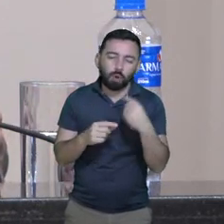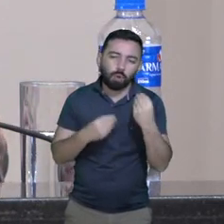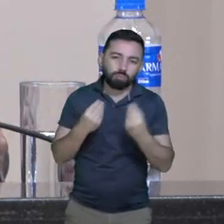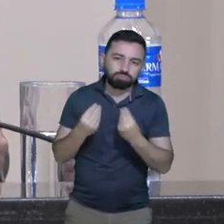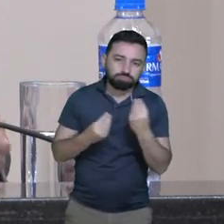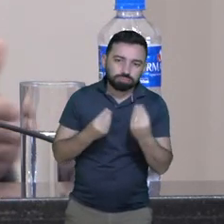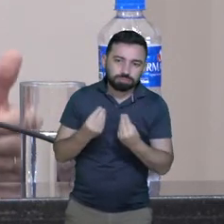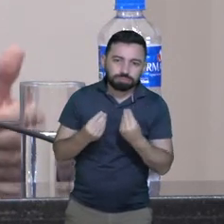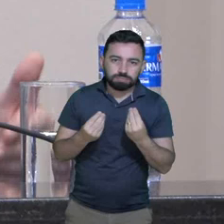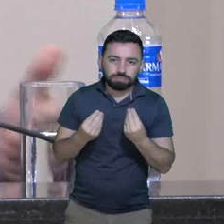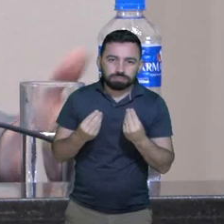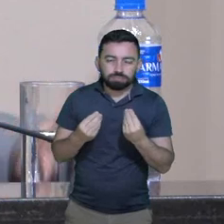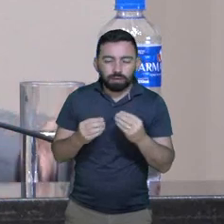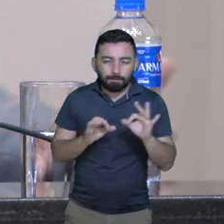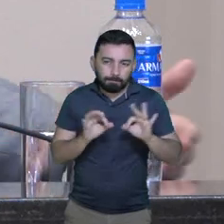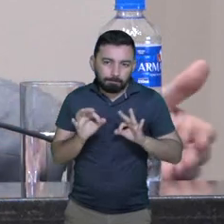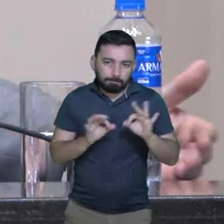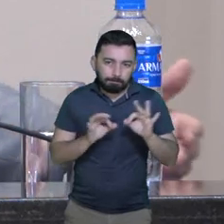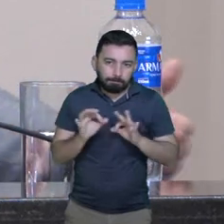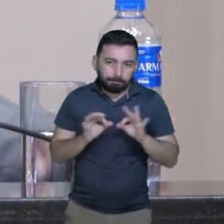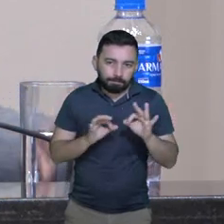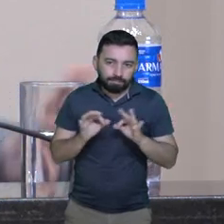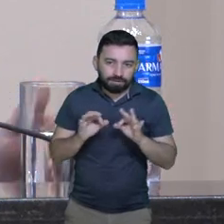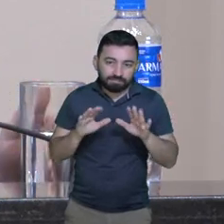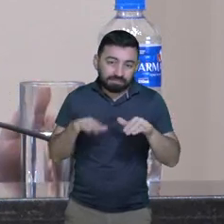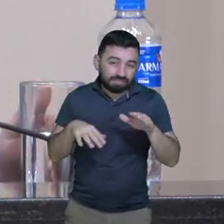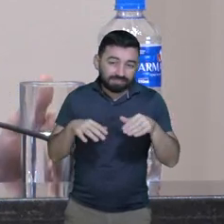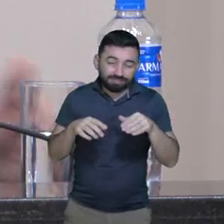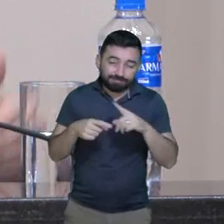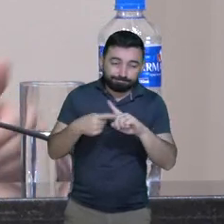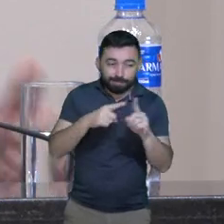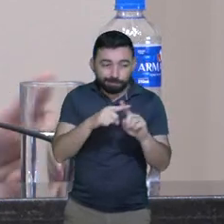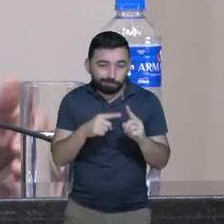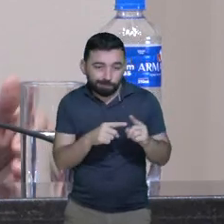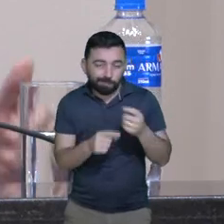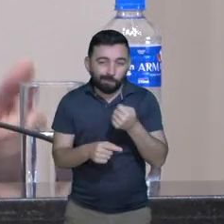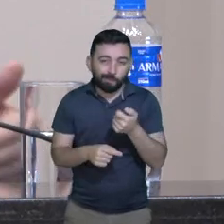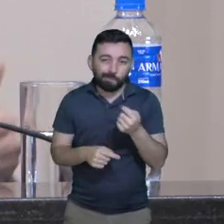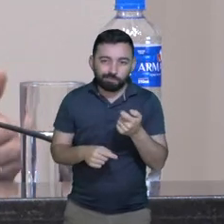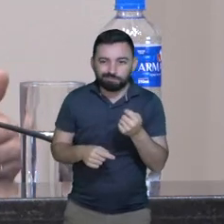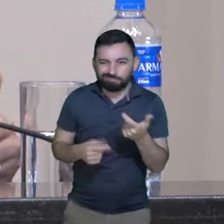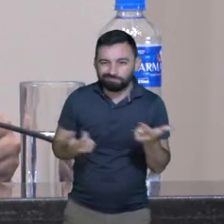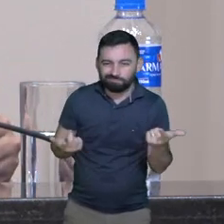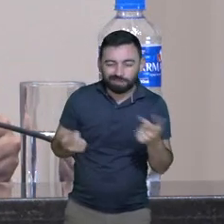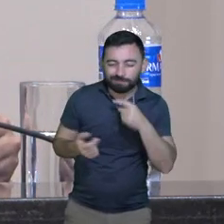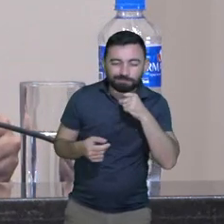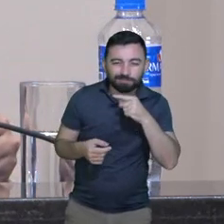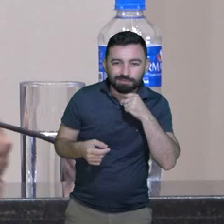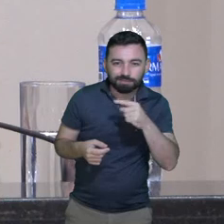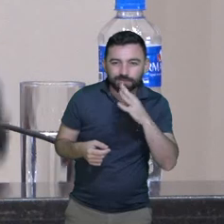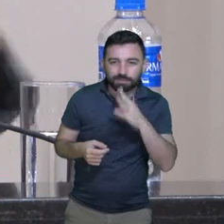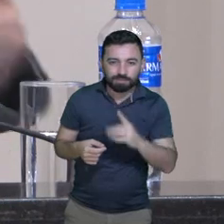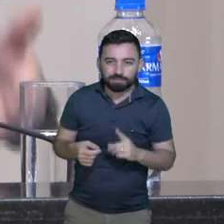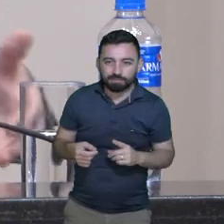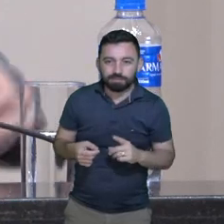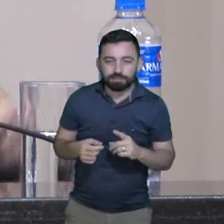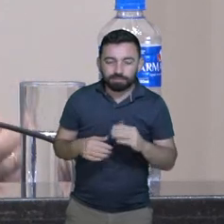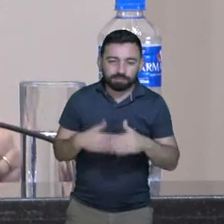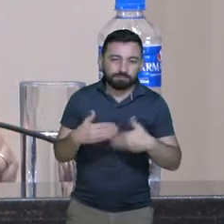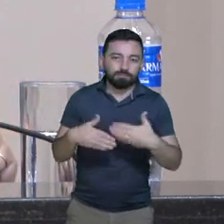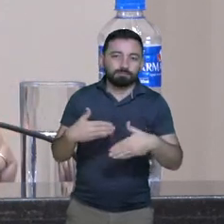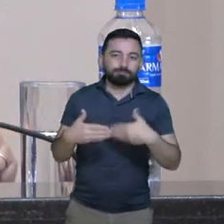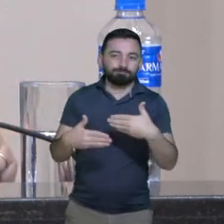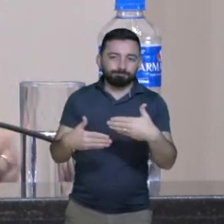eh elaborada não suficientemente articulada de tal forma que a gente pudesse de repente avançar a partir